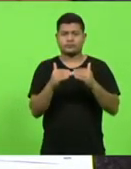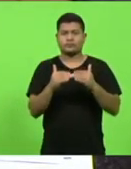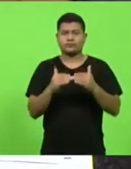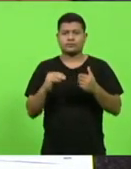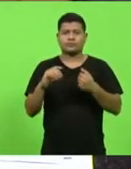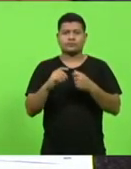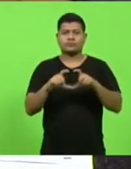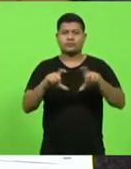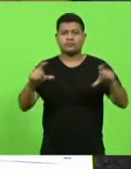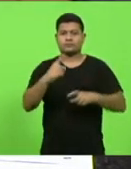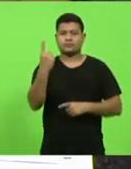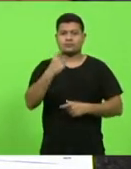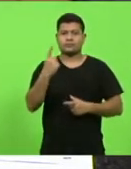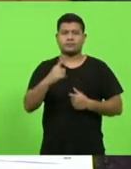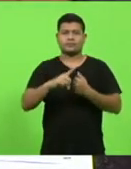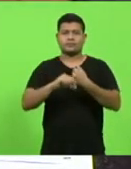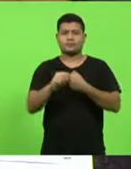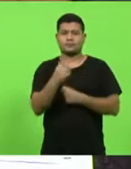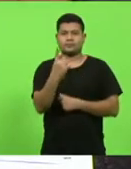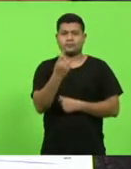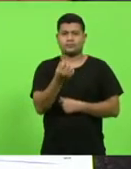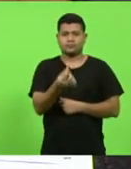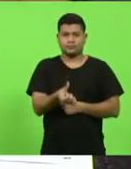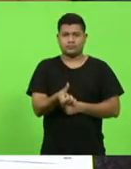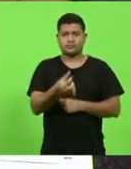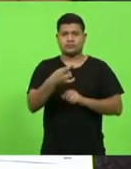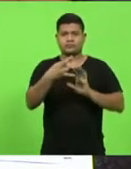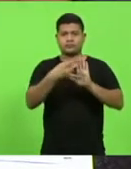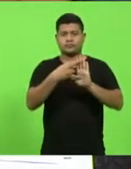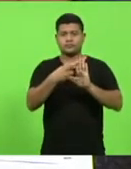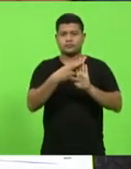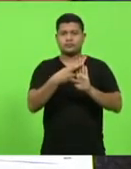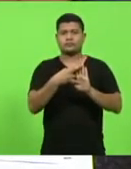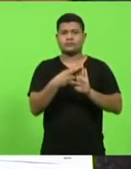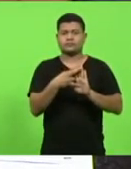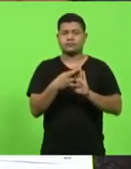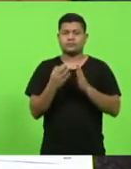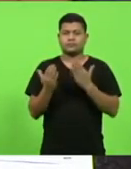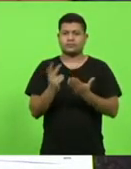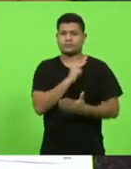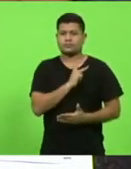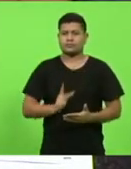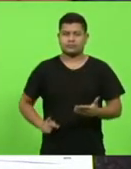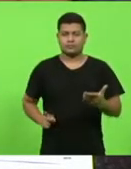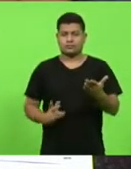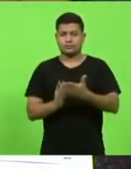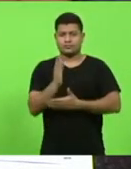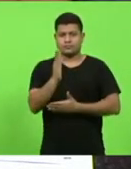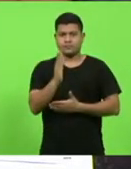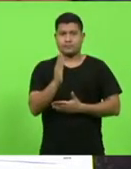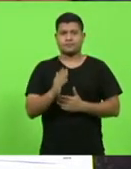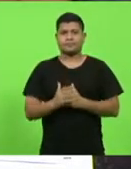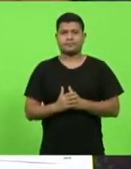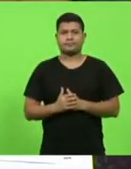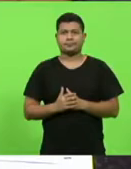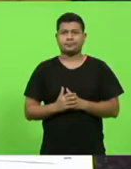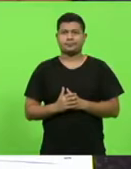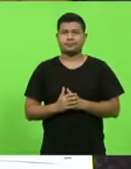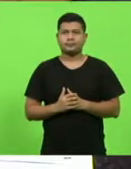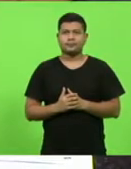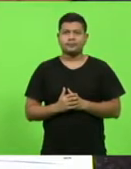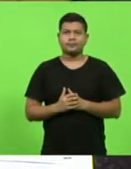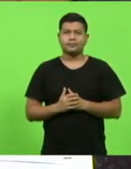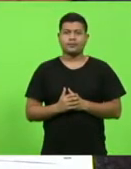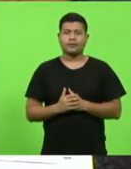com o parágrafo 1º do artigo 106 do Regimento Interno, o senhor presidente deu-a por aprovada.